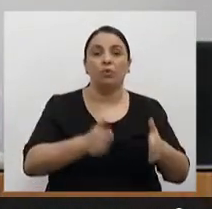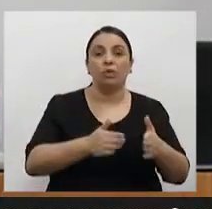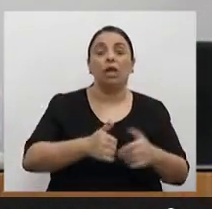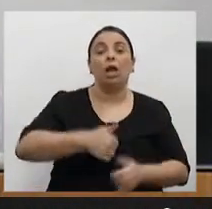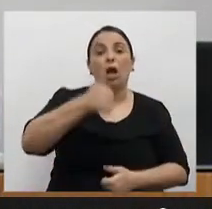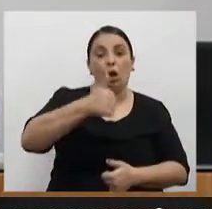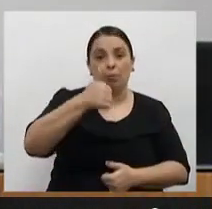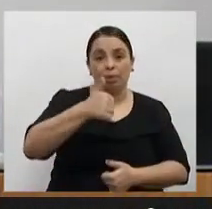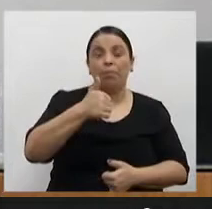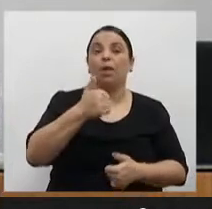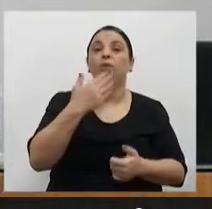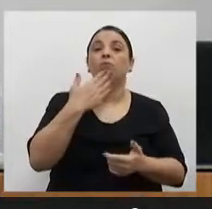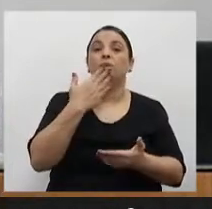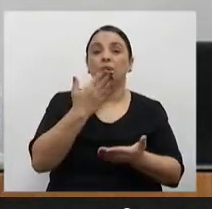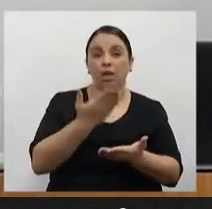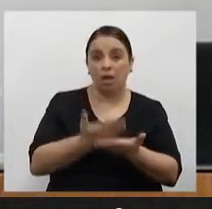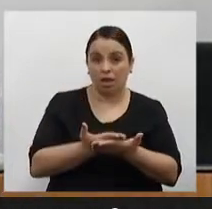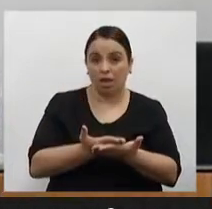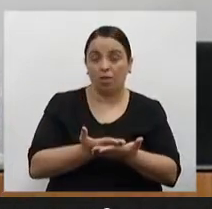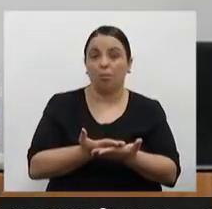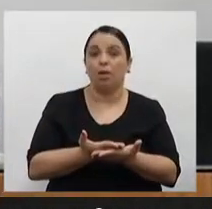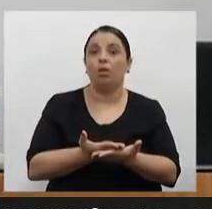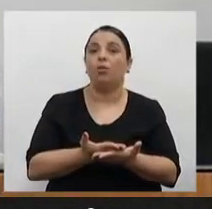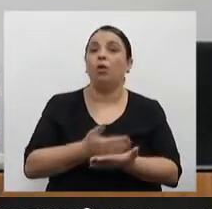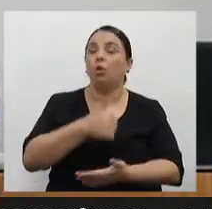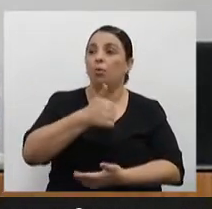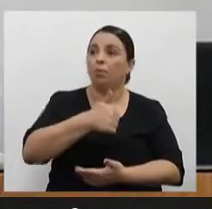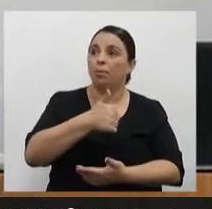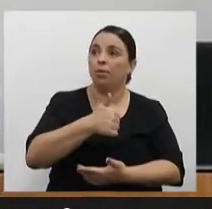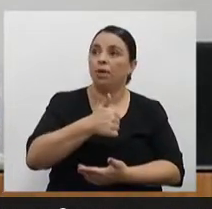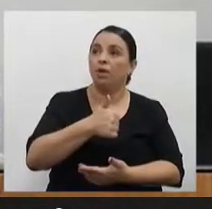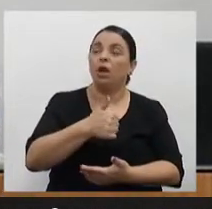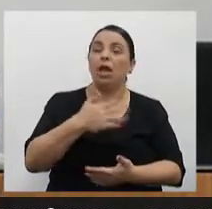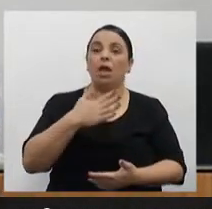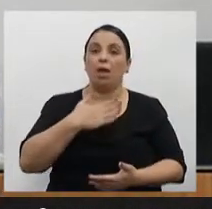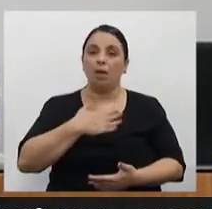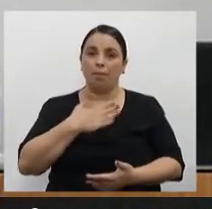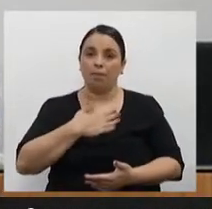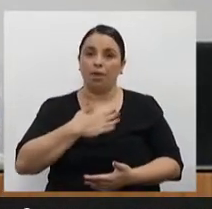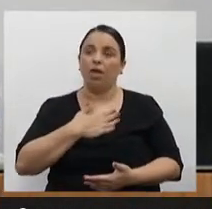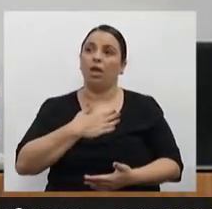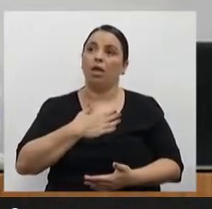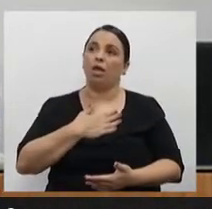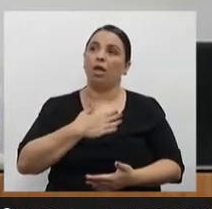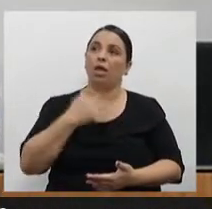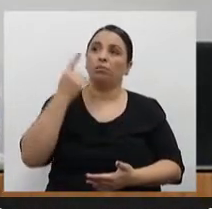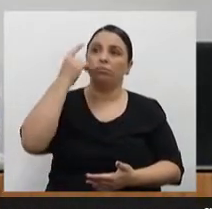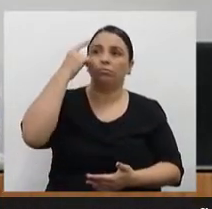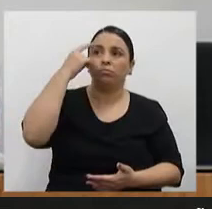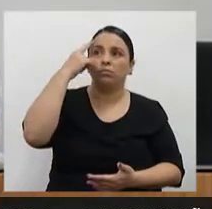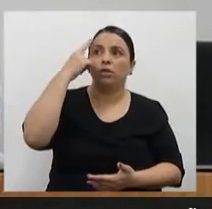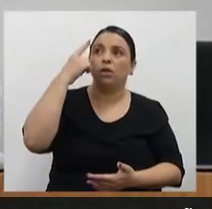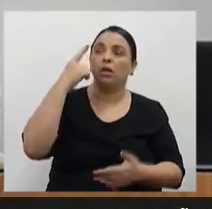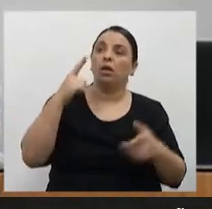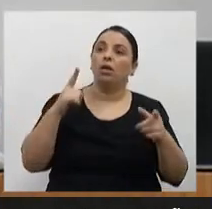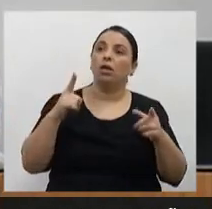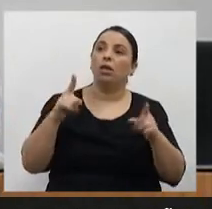requerimento, né, o requerimento primeiro é de autoria tanto minha, mas é do Zé Guilherme também o